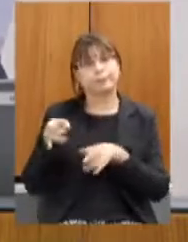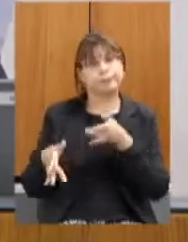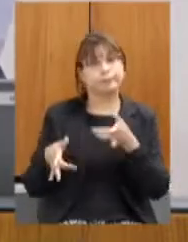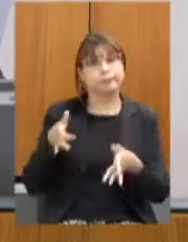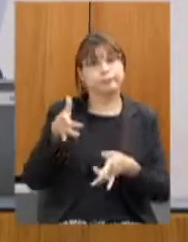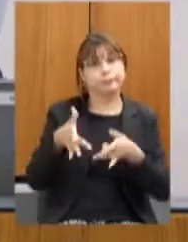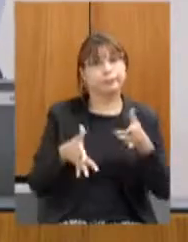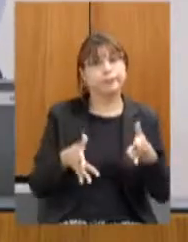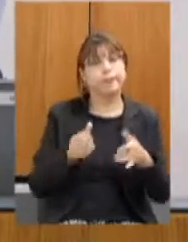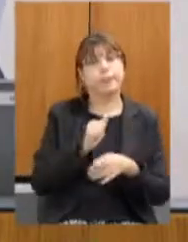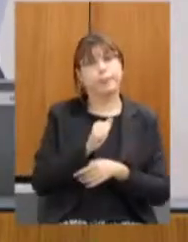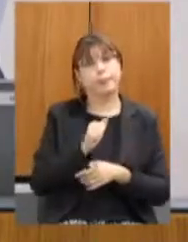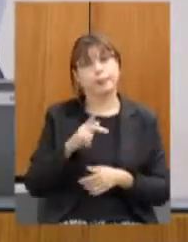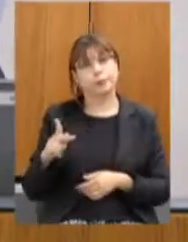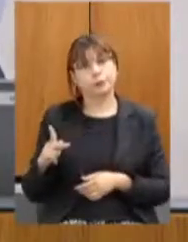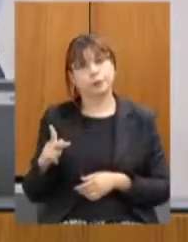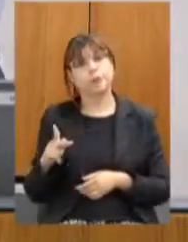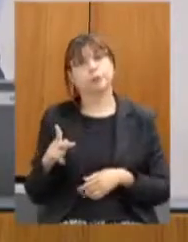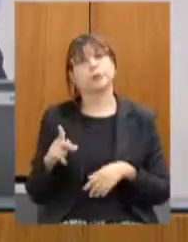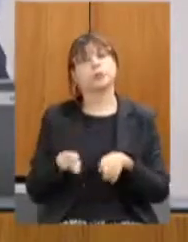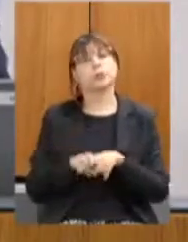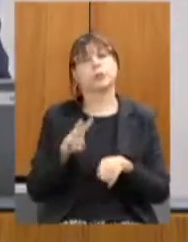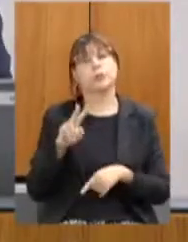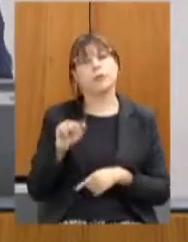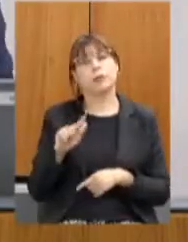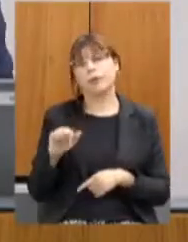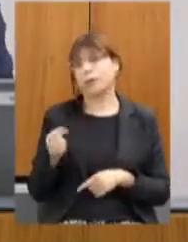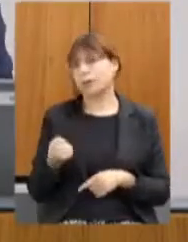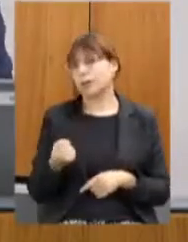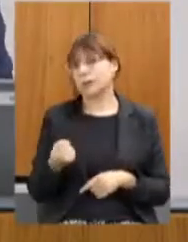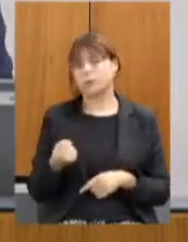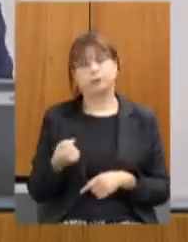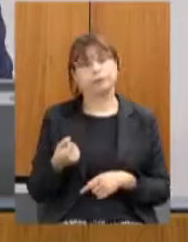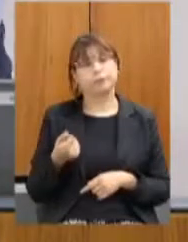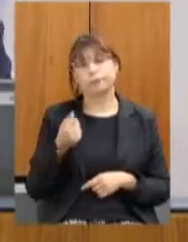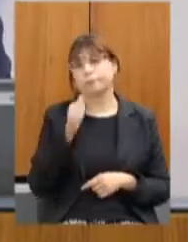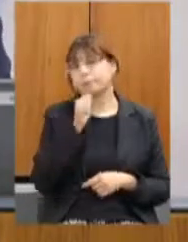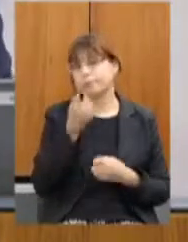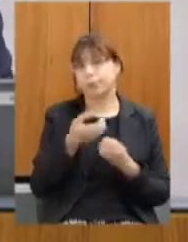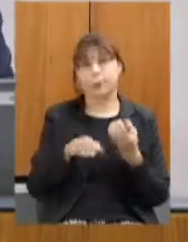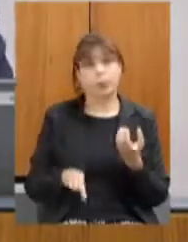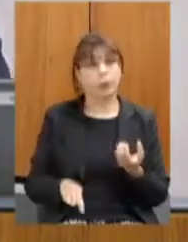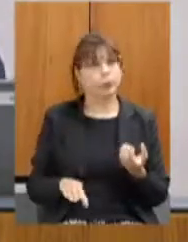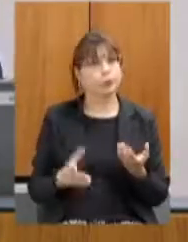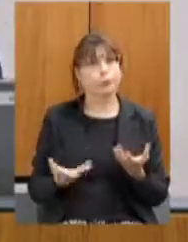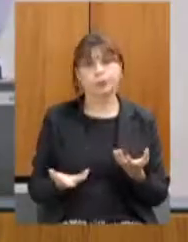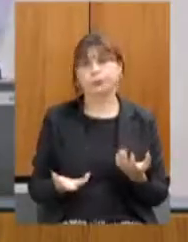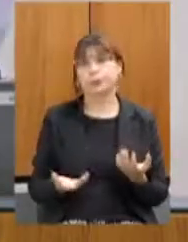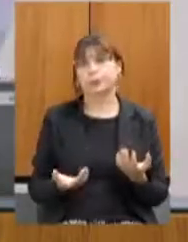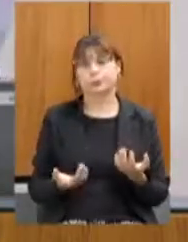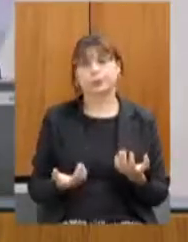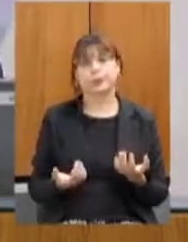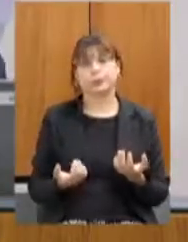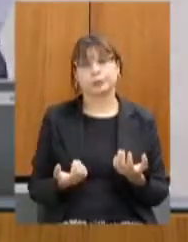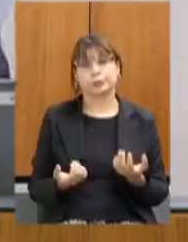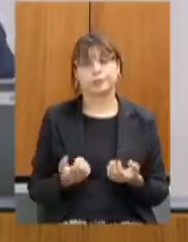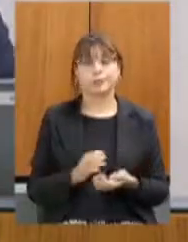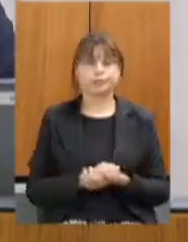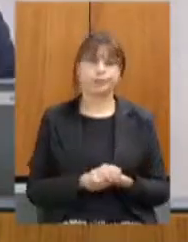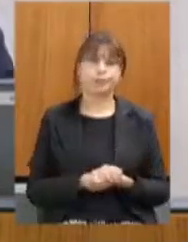aposentadorias e vagas não preenchidas em concursos providos por novos servidores